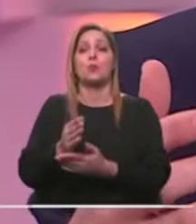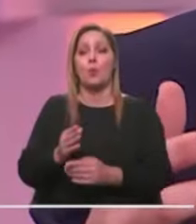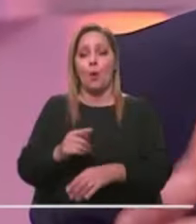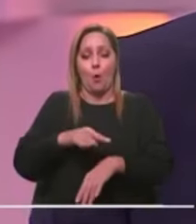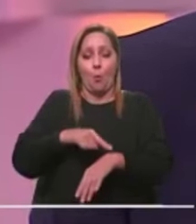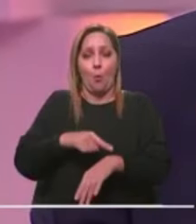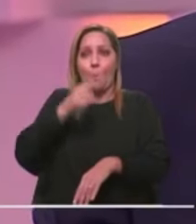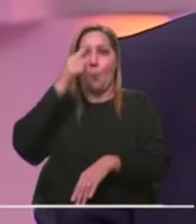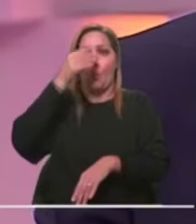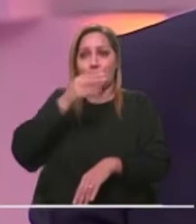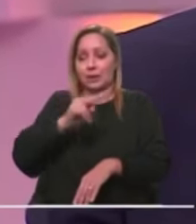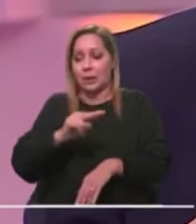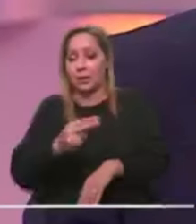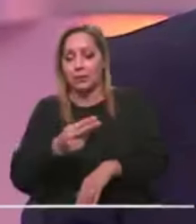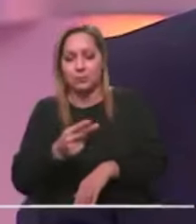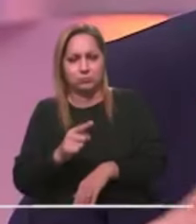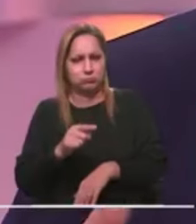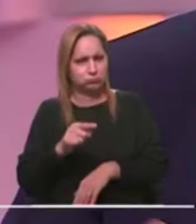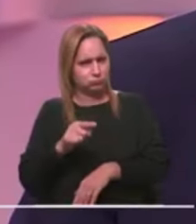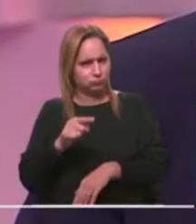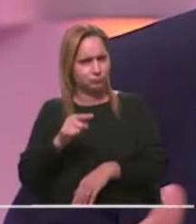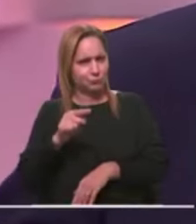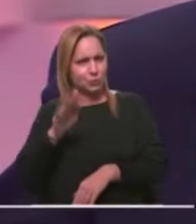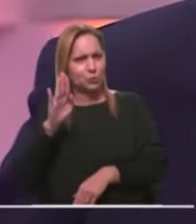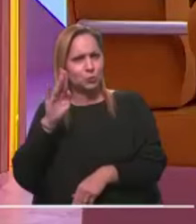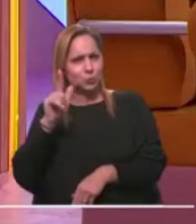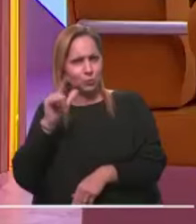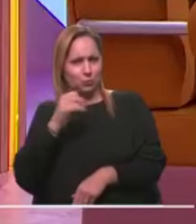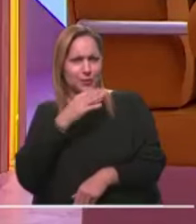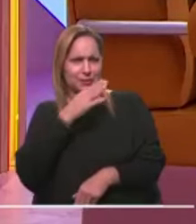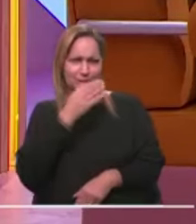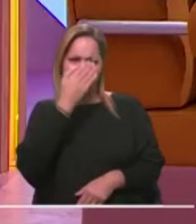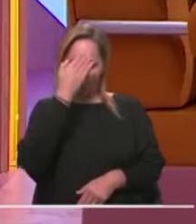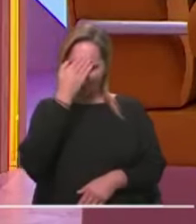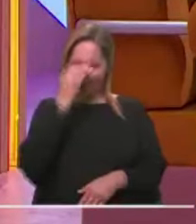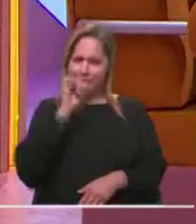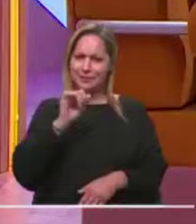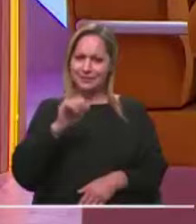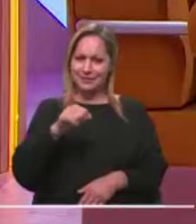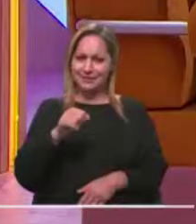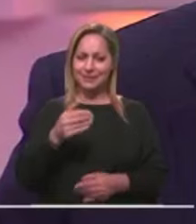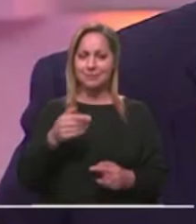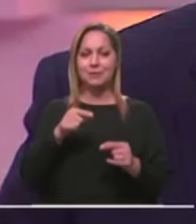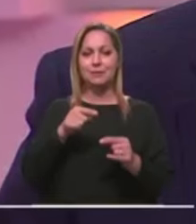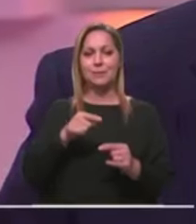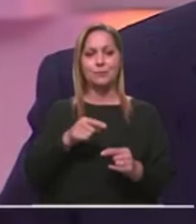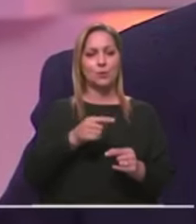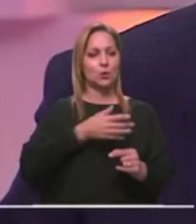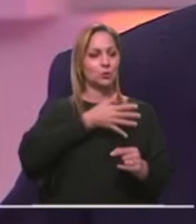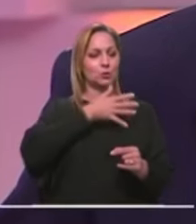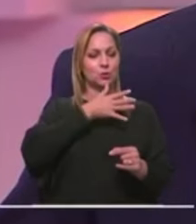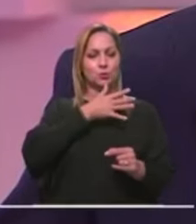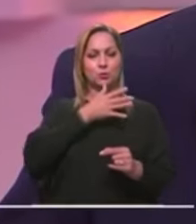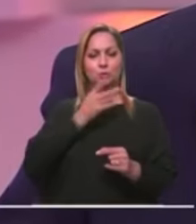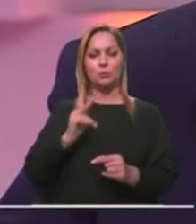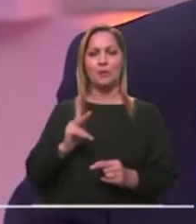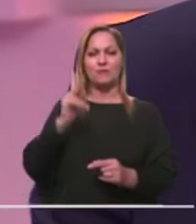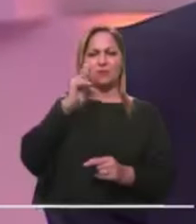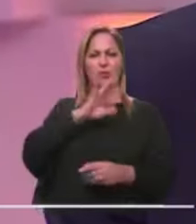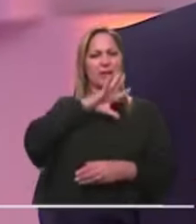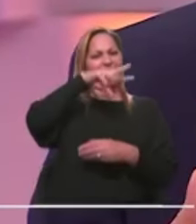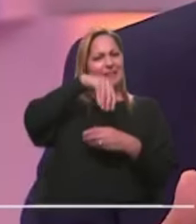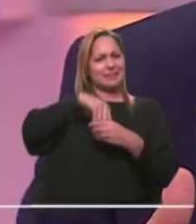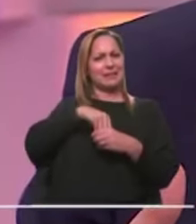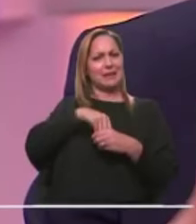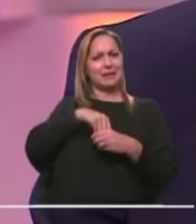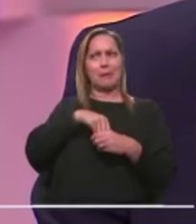definidor nós eu acho que H mas não é não não é o discurso de de Vitória de interna quer dizer isto a nós